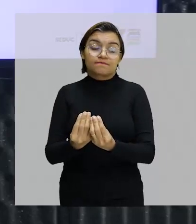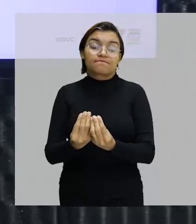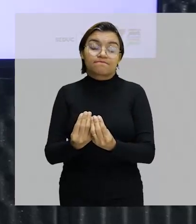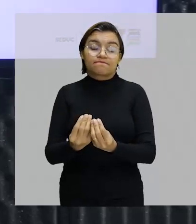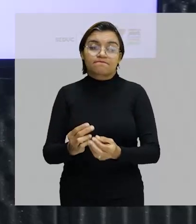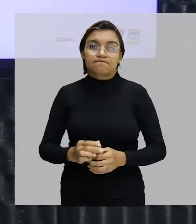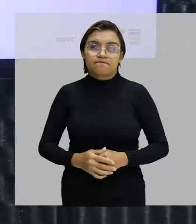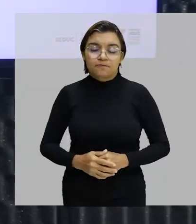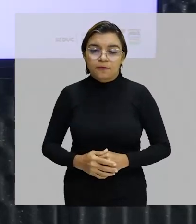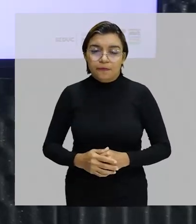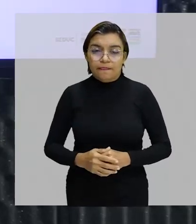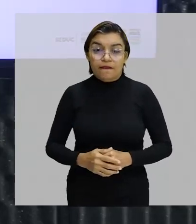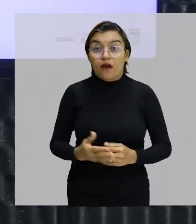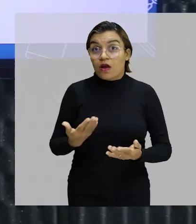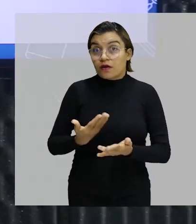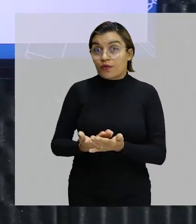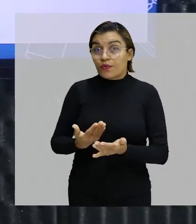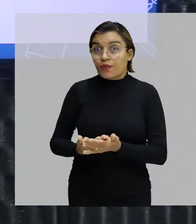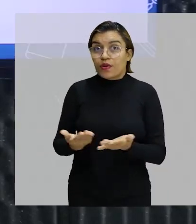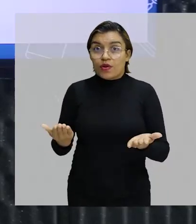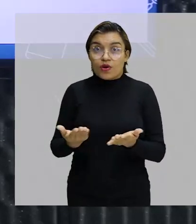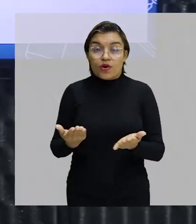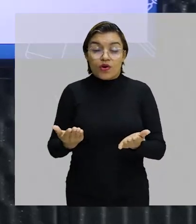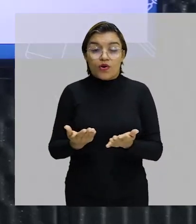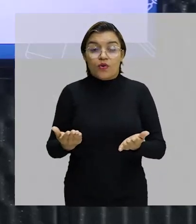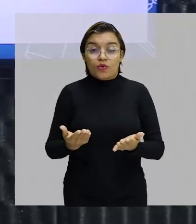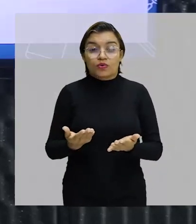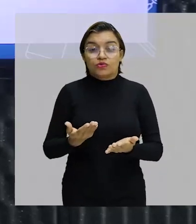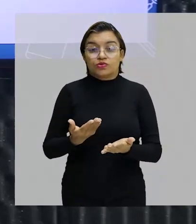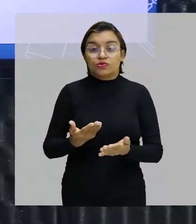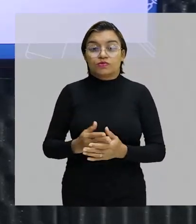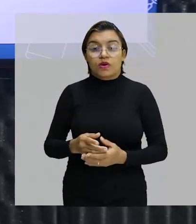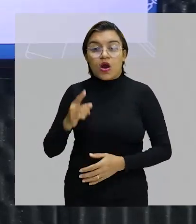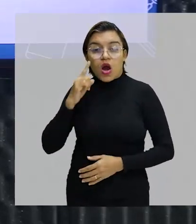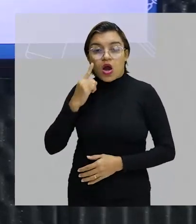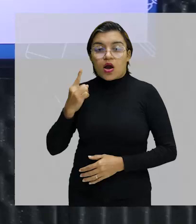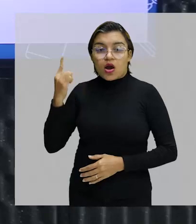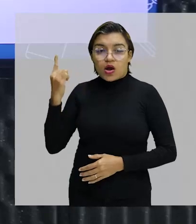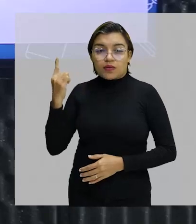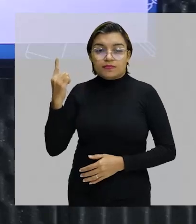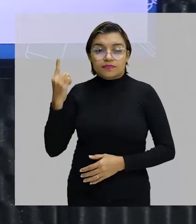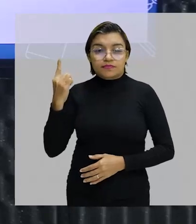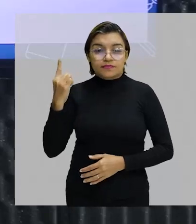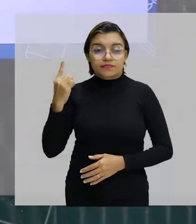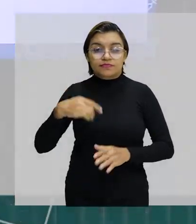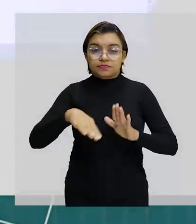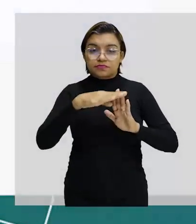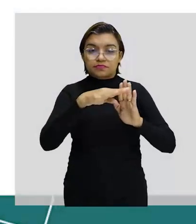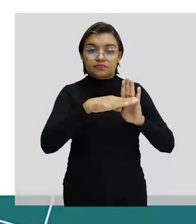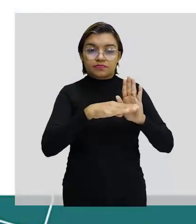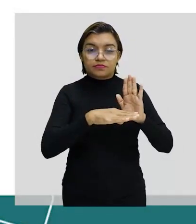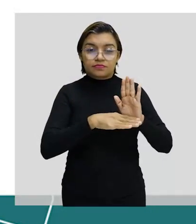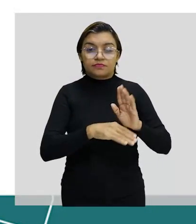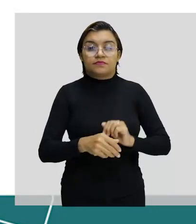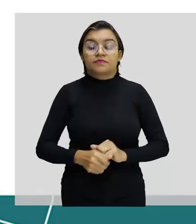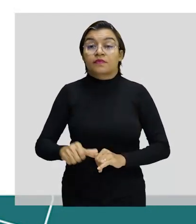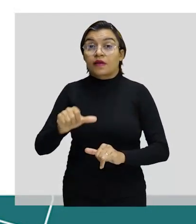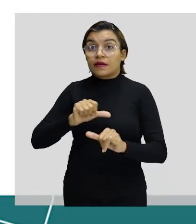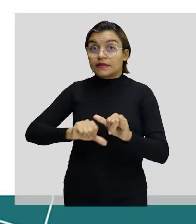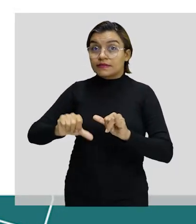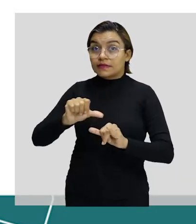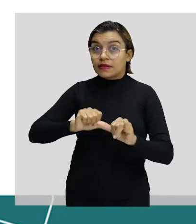orgânicas. Na nossa aula de hoje, vamos estar trabalhando as reações que permitem